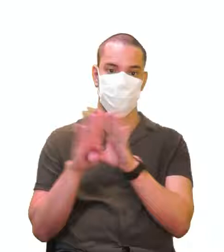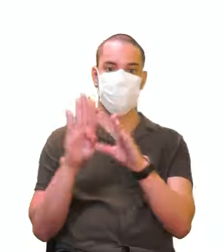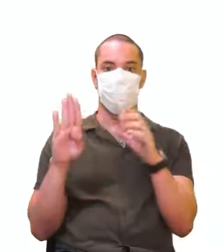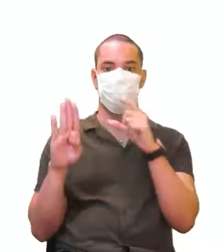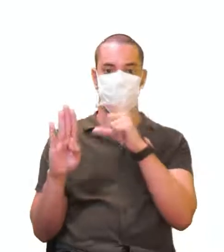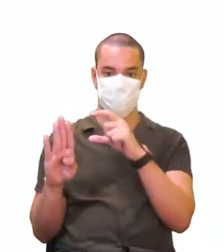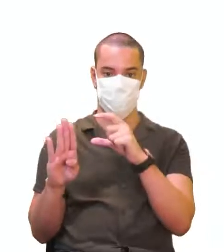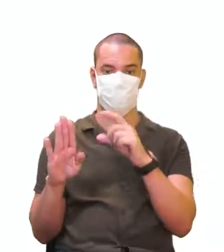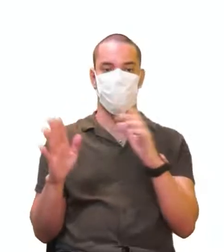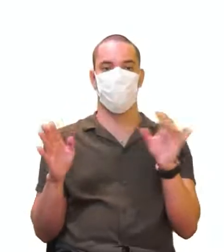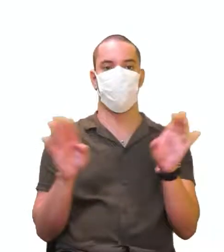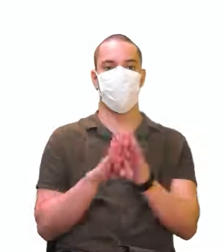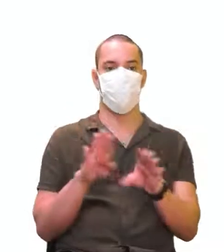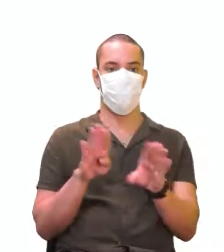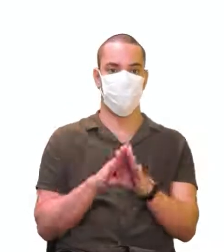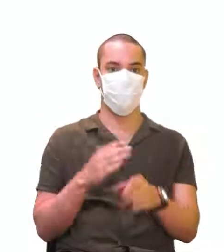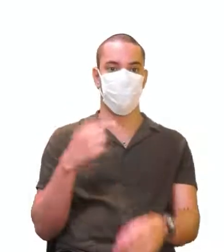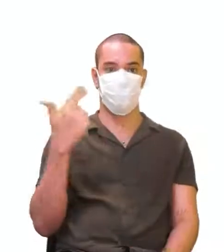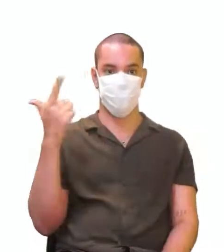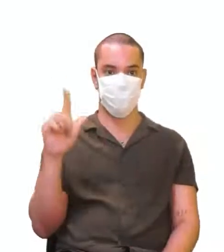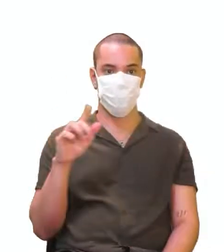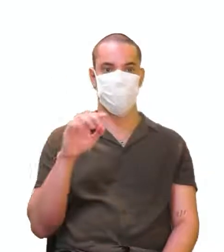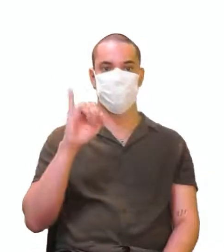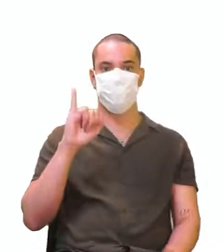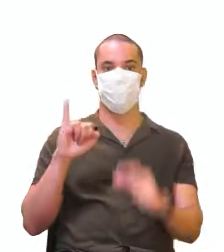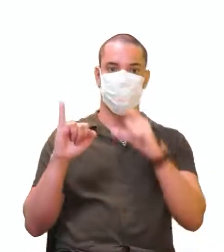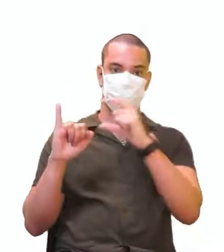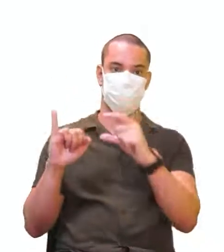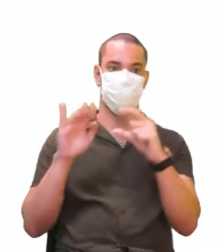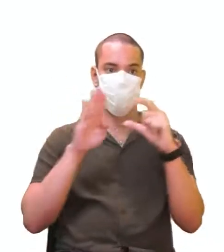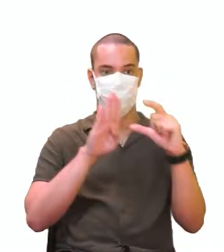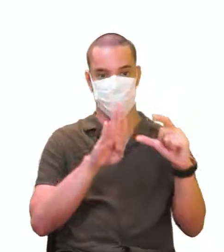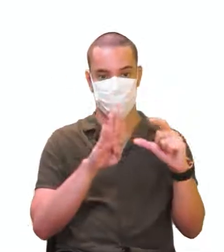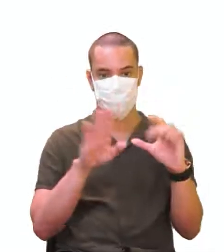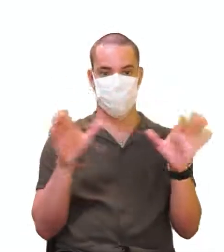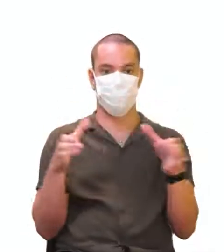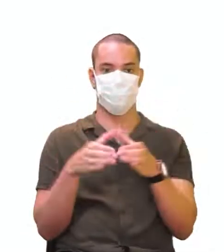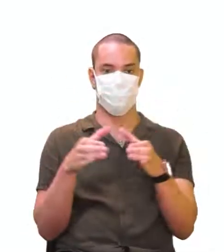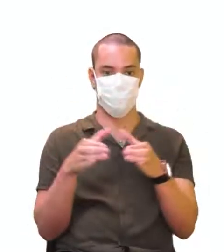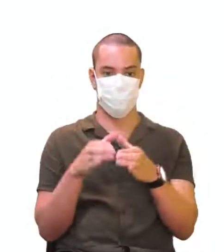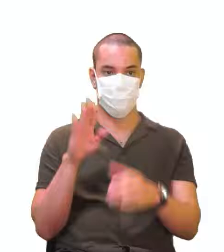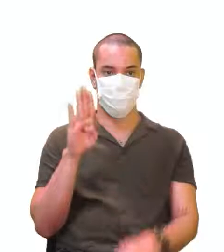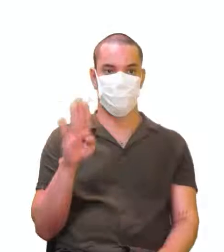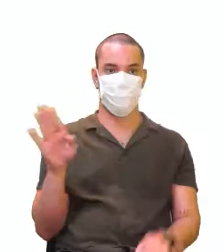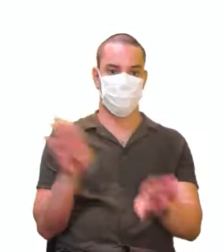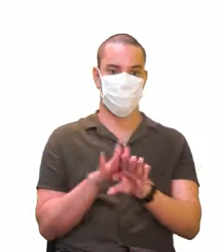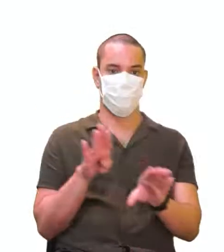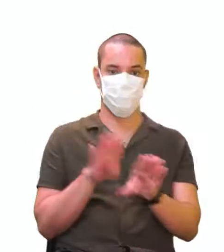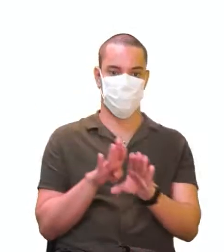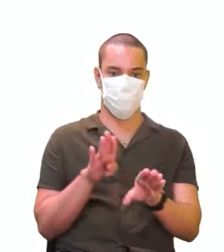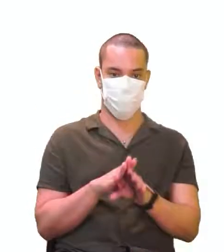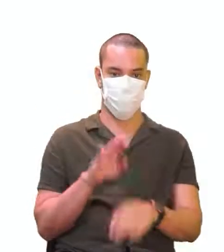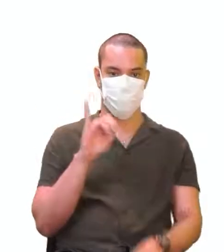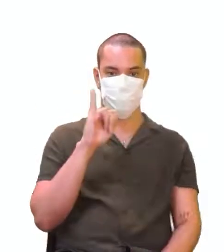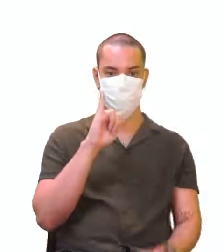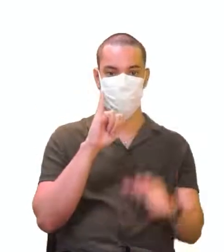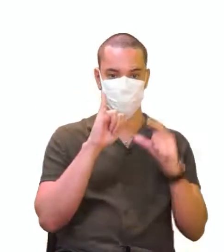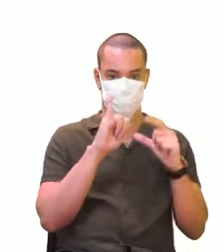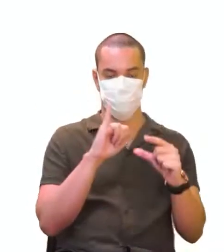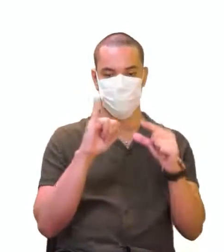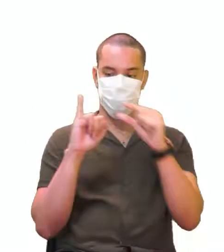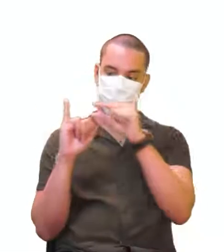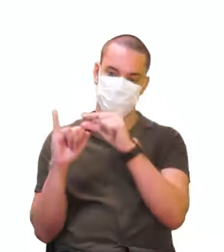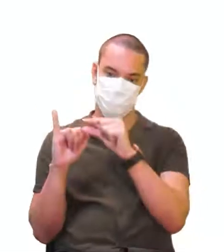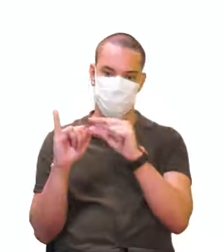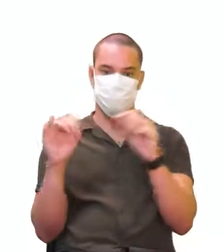AB, isão, bezão do grupo B, ou isão, bezão, izinho,